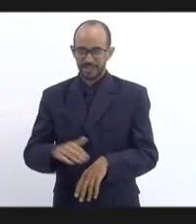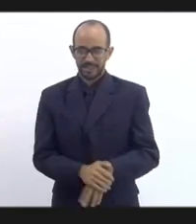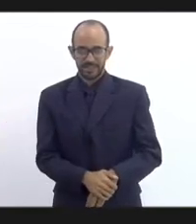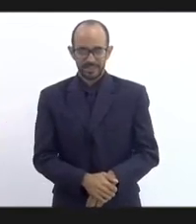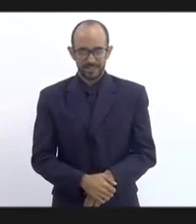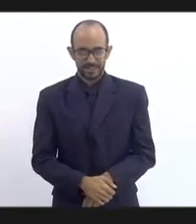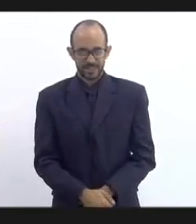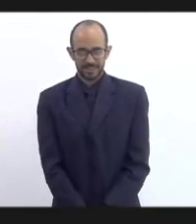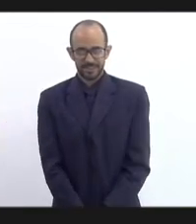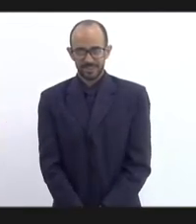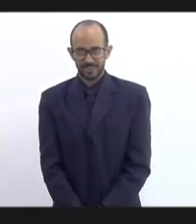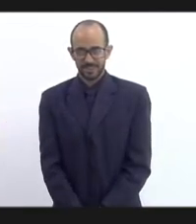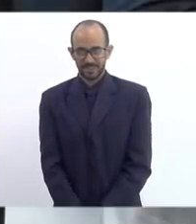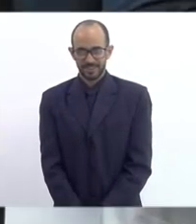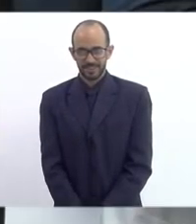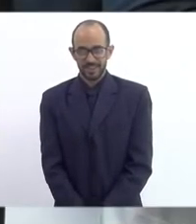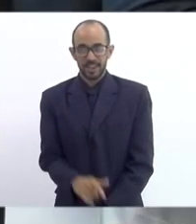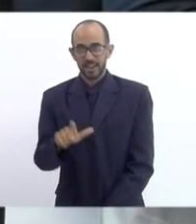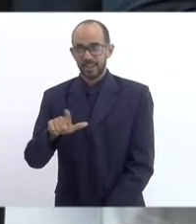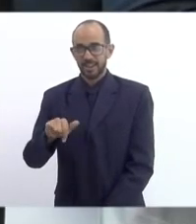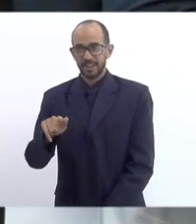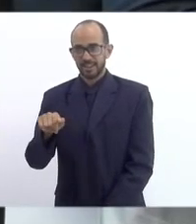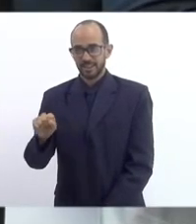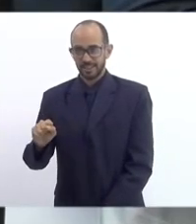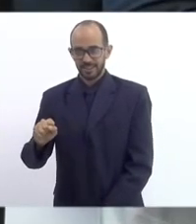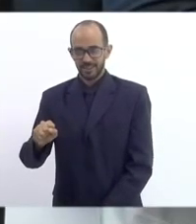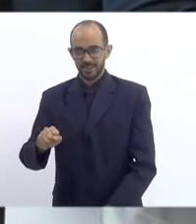A Liga do, Liga do Imperador de Madureira.